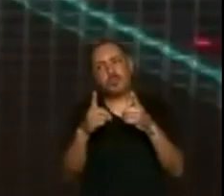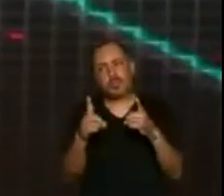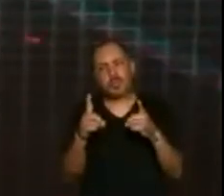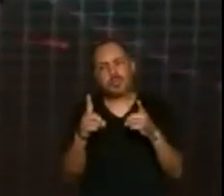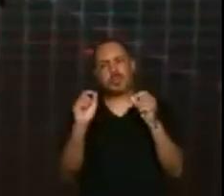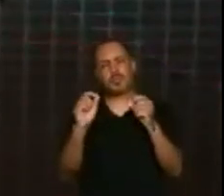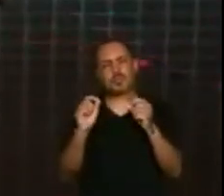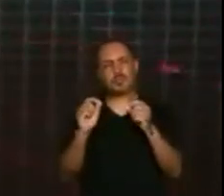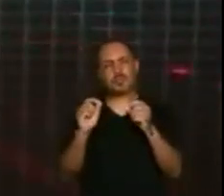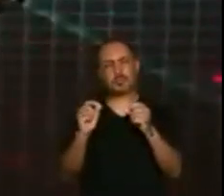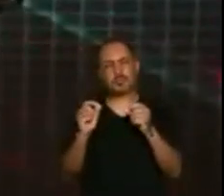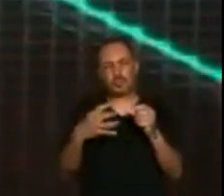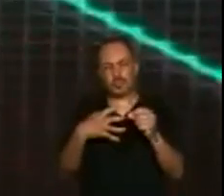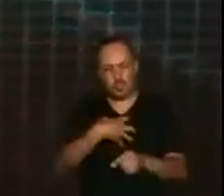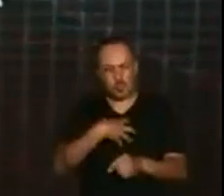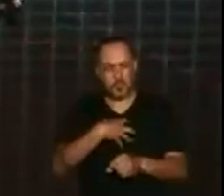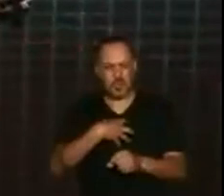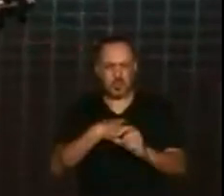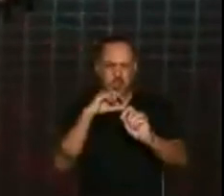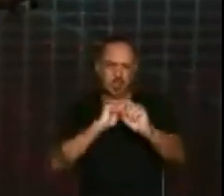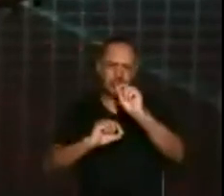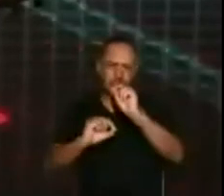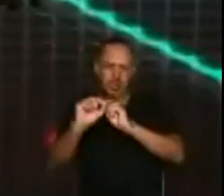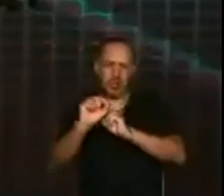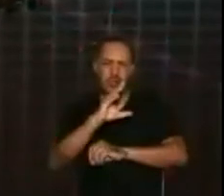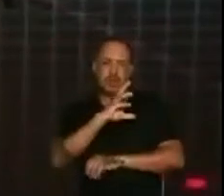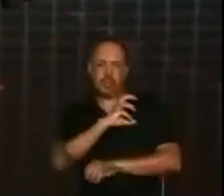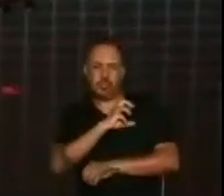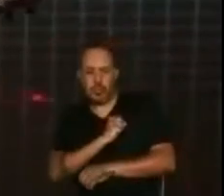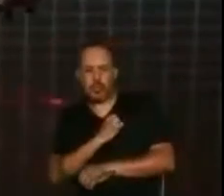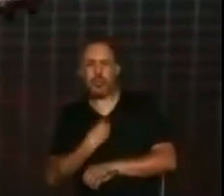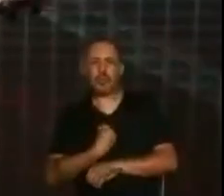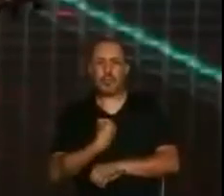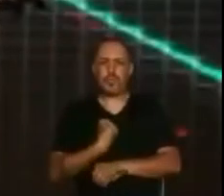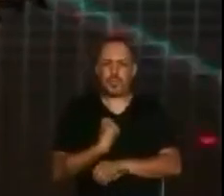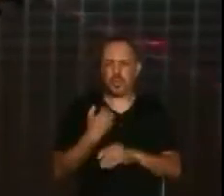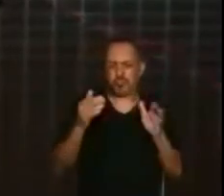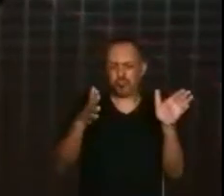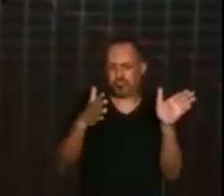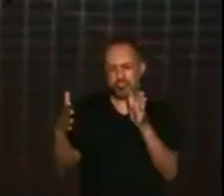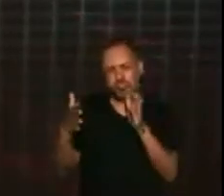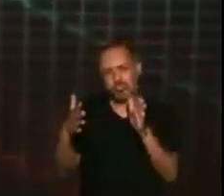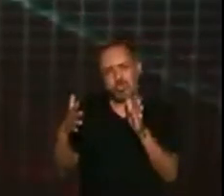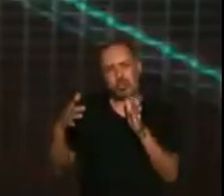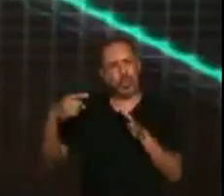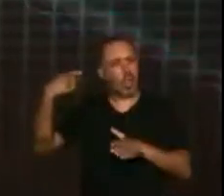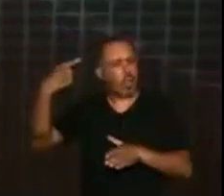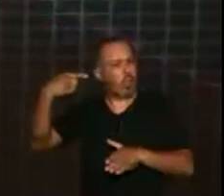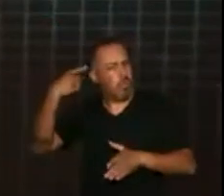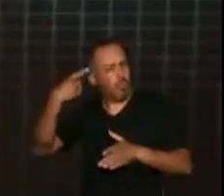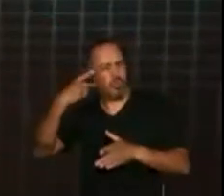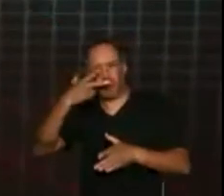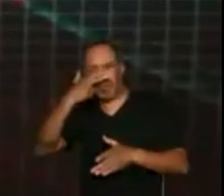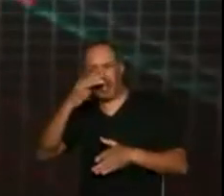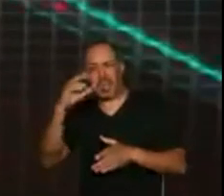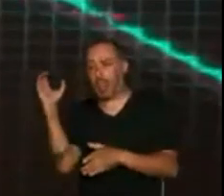pra gente colocar um clima um pouco mais de amor nas nossas vidas. Acho que a gente tá vivendo uns momentos muito loucos, né? Tudo muito acelerado, então eu queria falar de